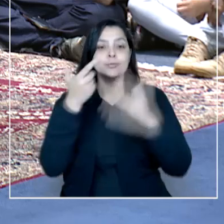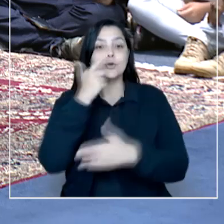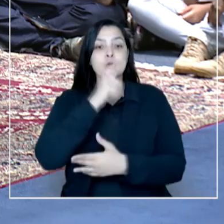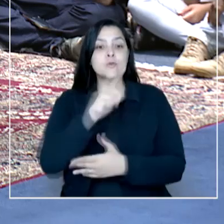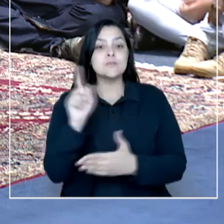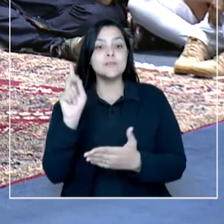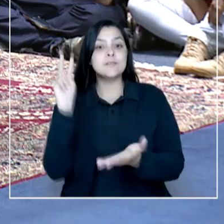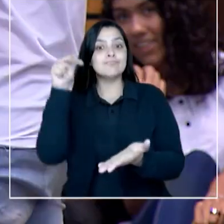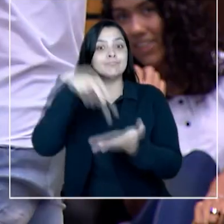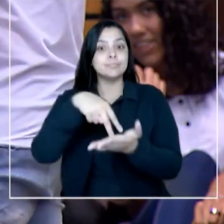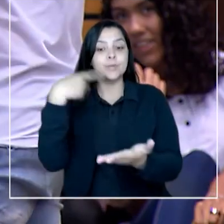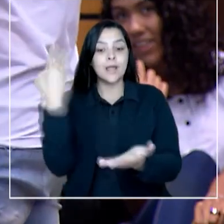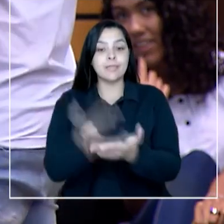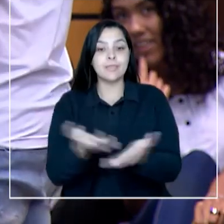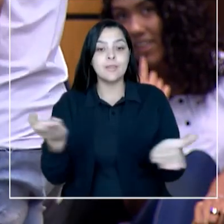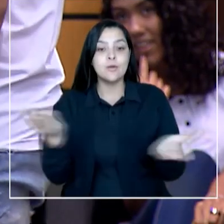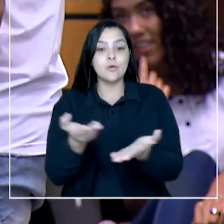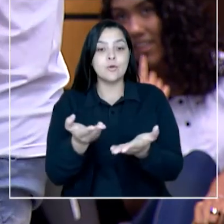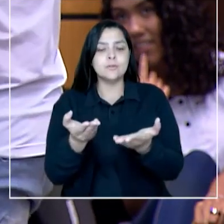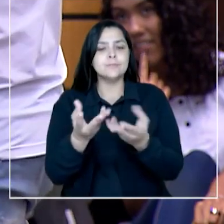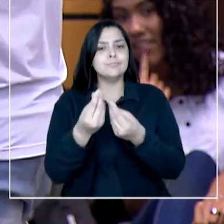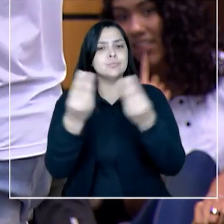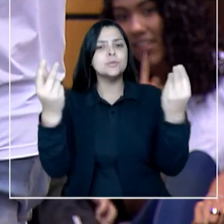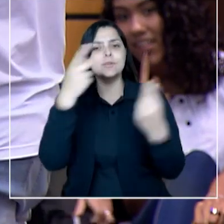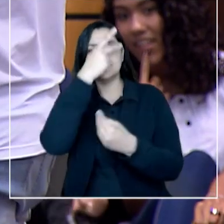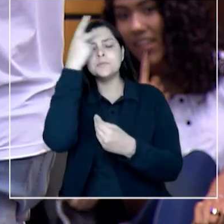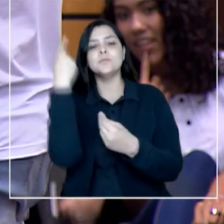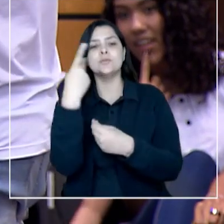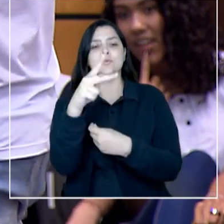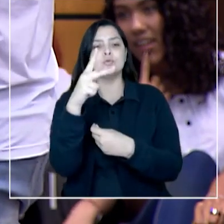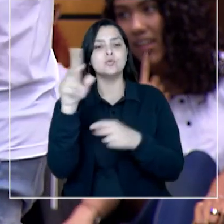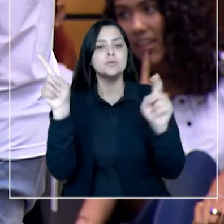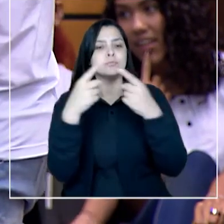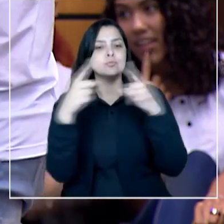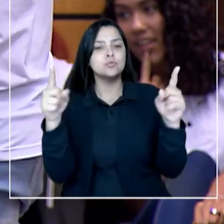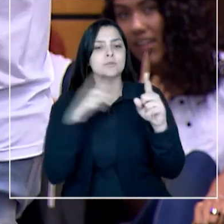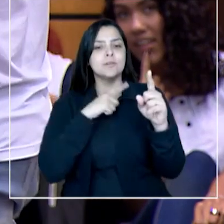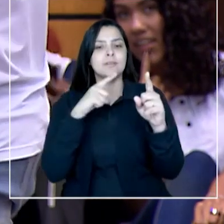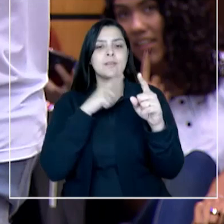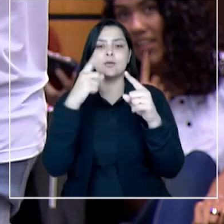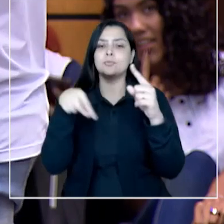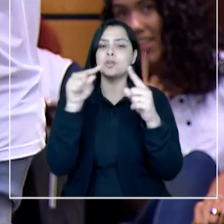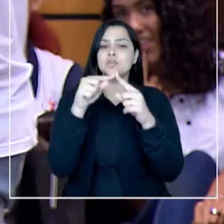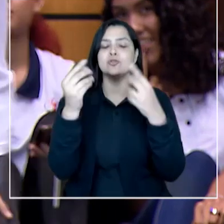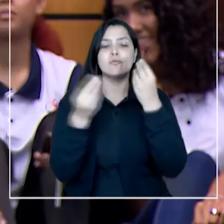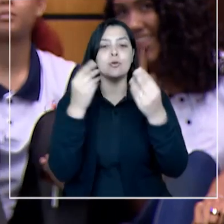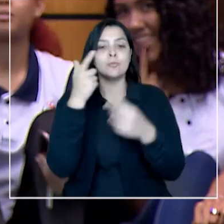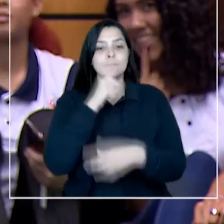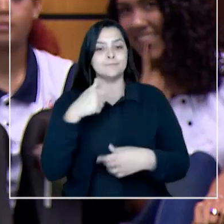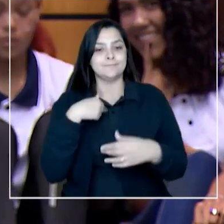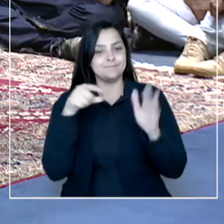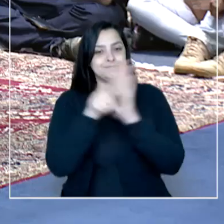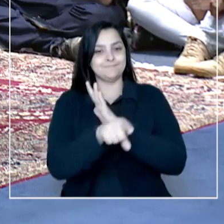alcançar tudo que você já alcançou e tantas pessoas que já foram impactadas por suas músicas, pela sua história de vida. Essa é a minha pergunta.